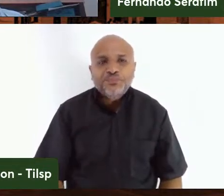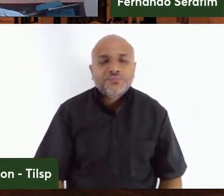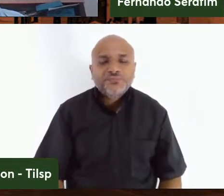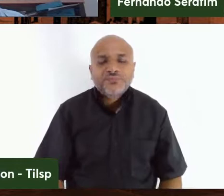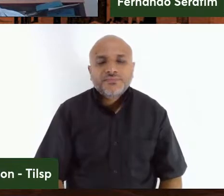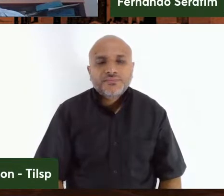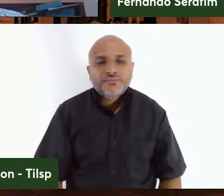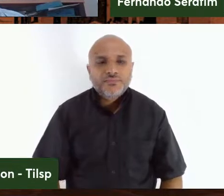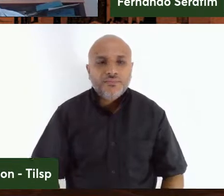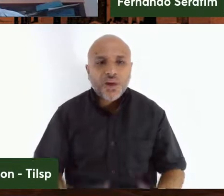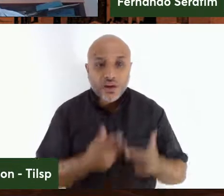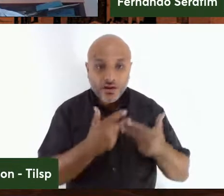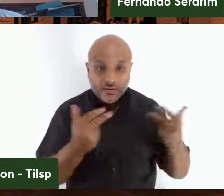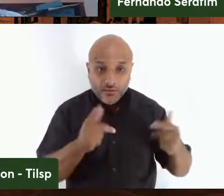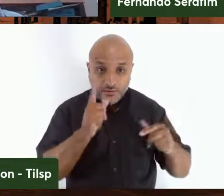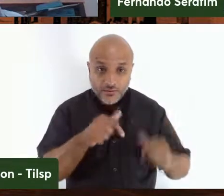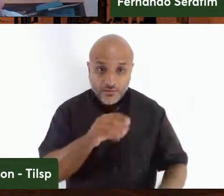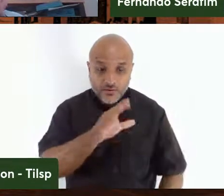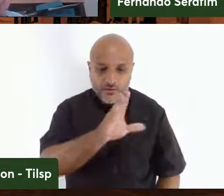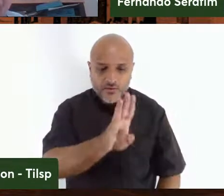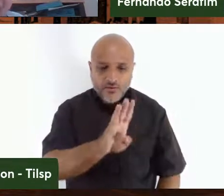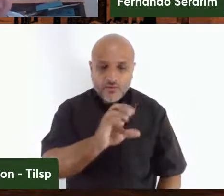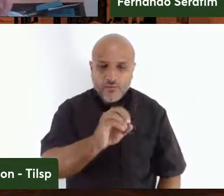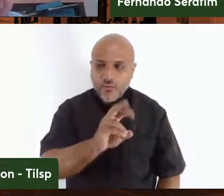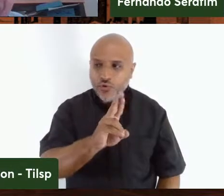São aquilo que o Borges chamava de